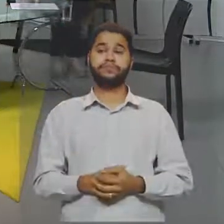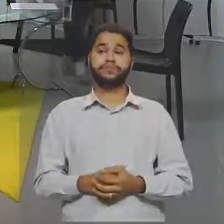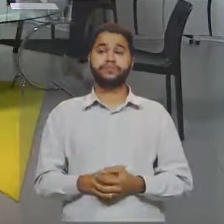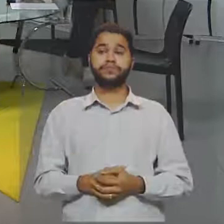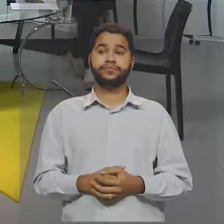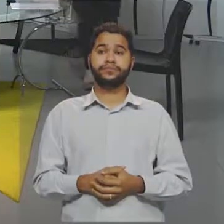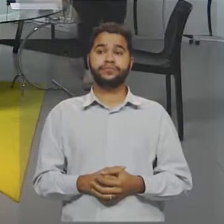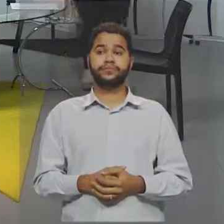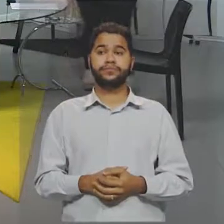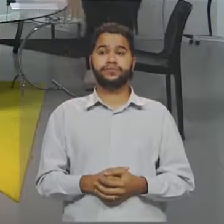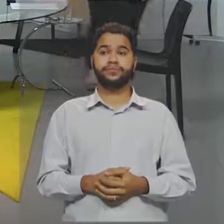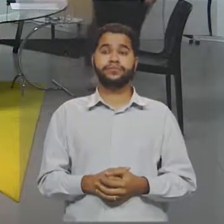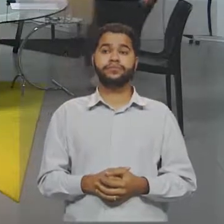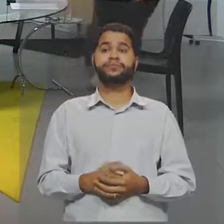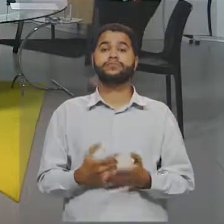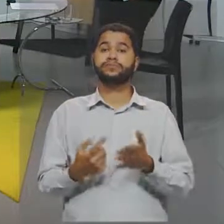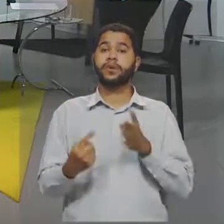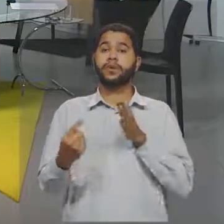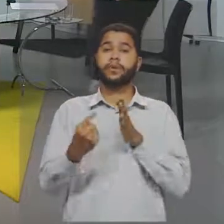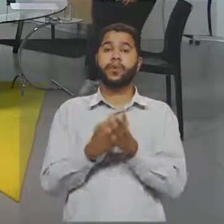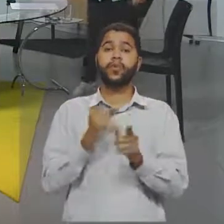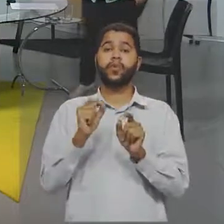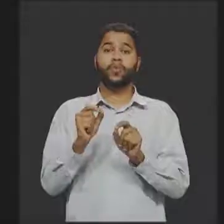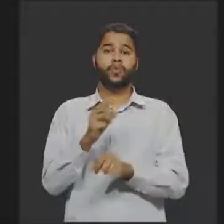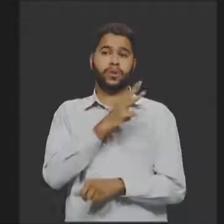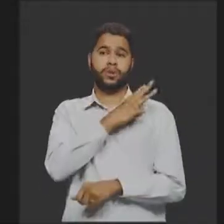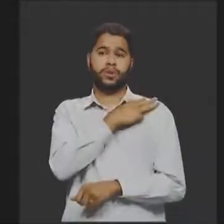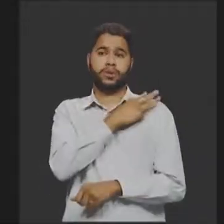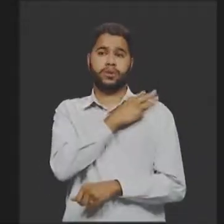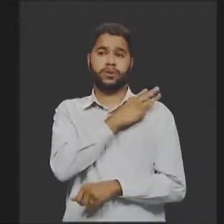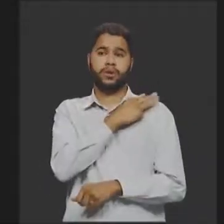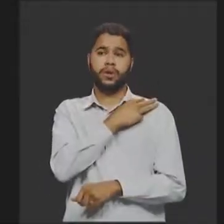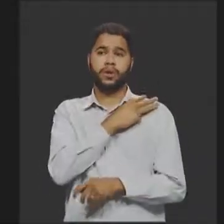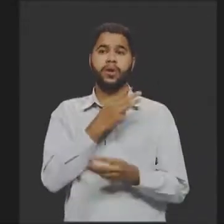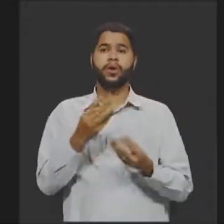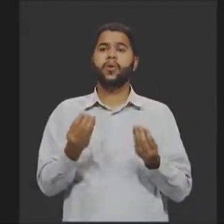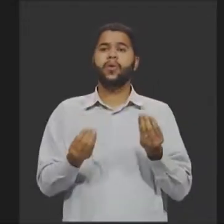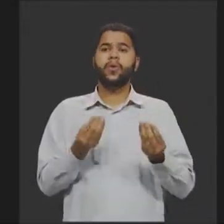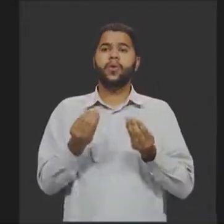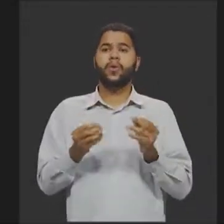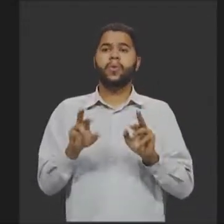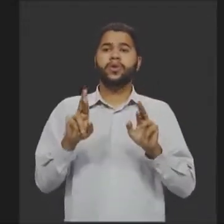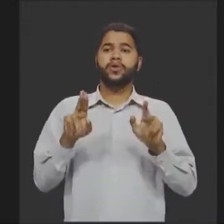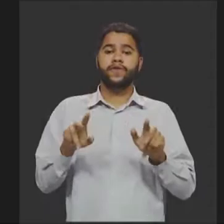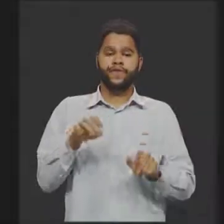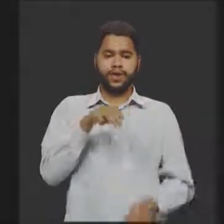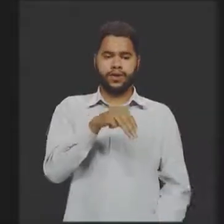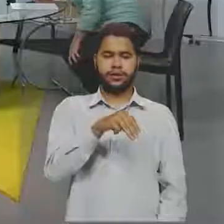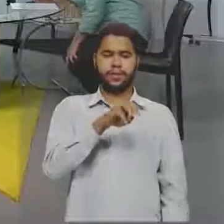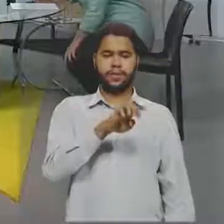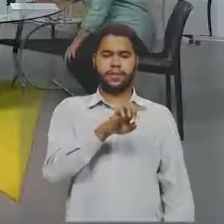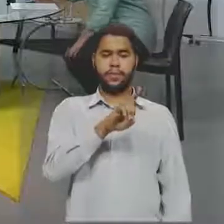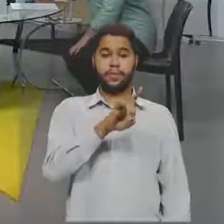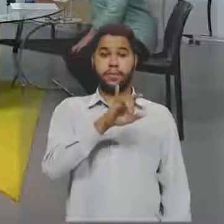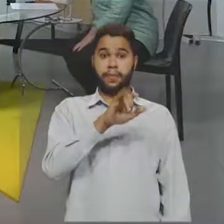próxima. Nossa próxima pergunta é uma pergunta de terceiro ano. Qual a diferença entre a média e a